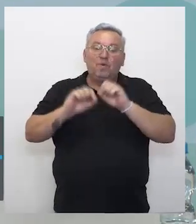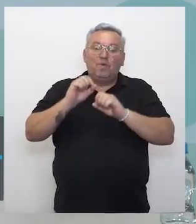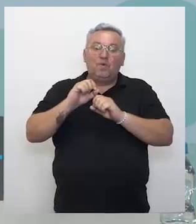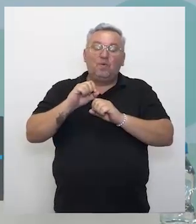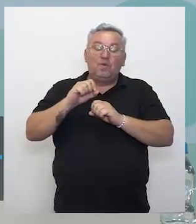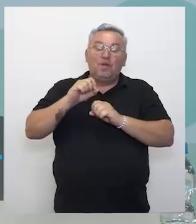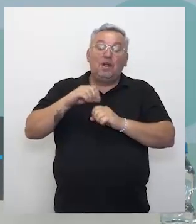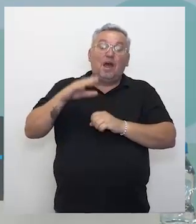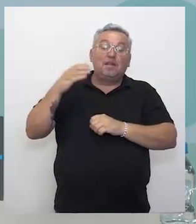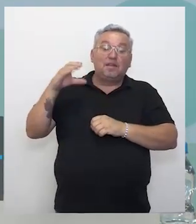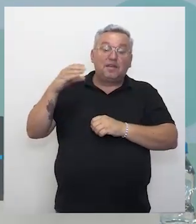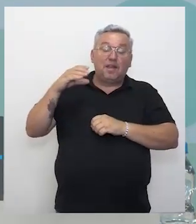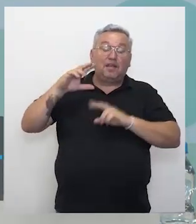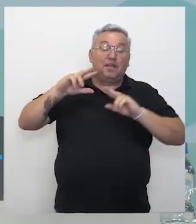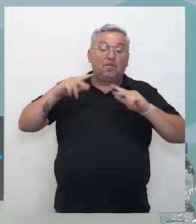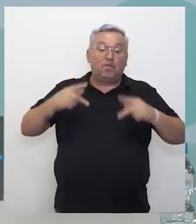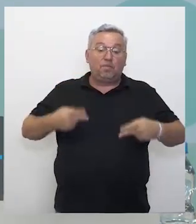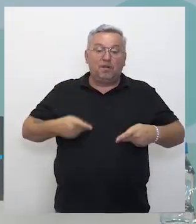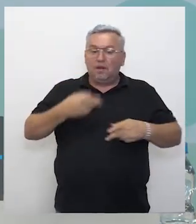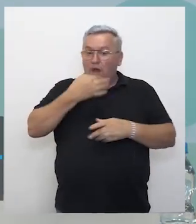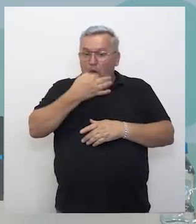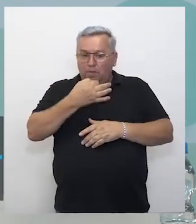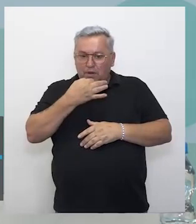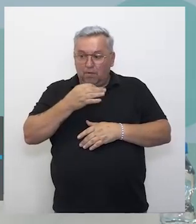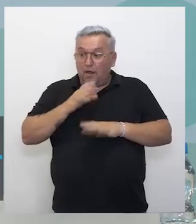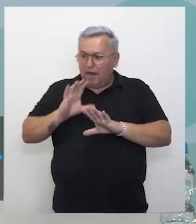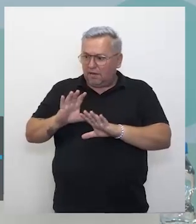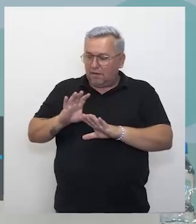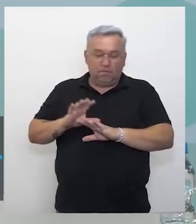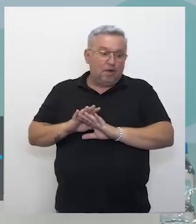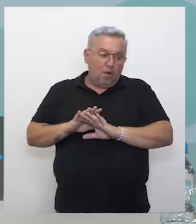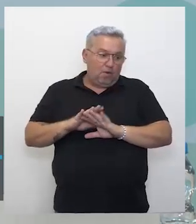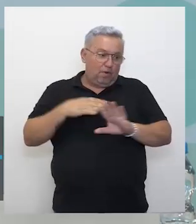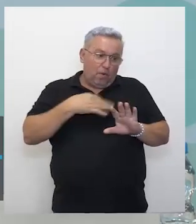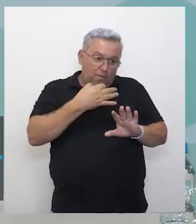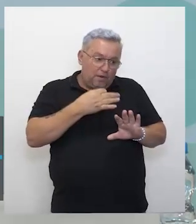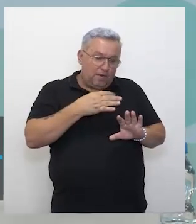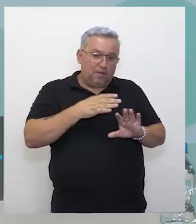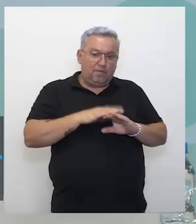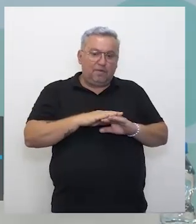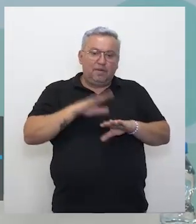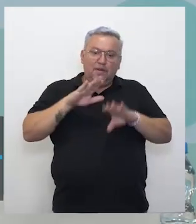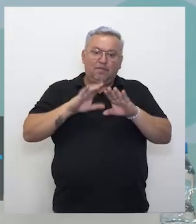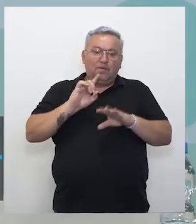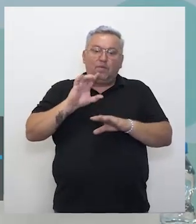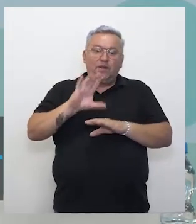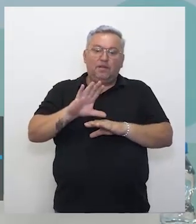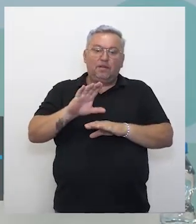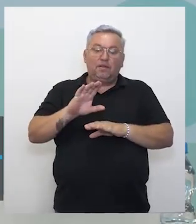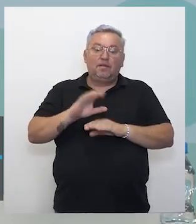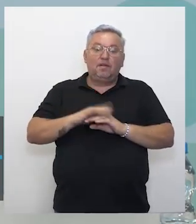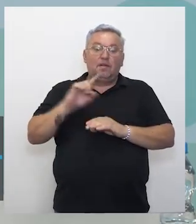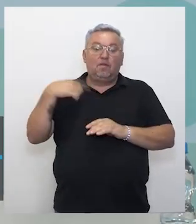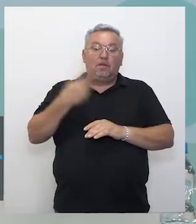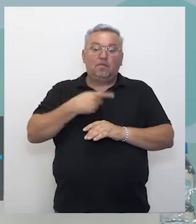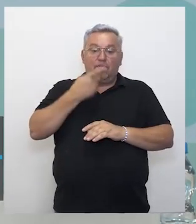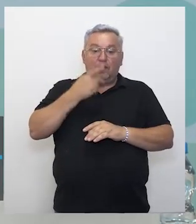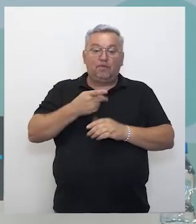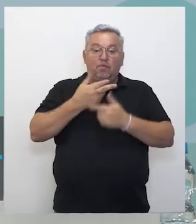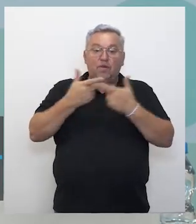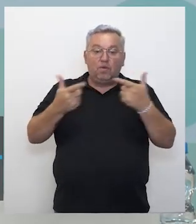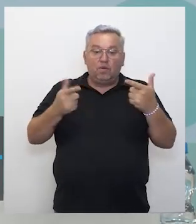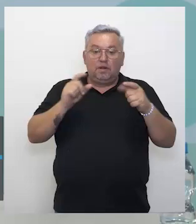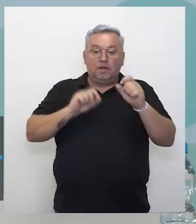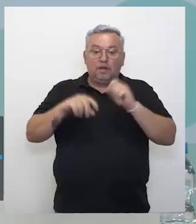humanas à opinião, né? A gente fala, não, gente, mas é desse jeito. Não, é a sua opinião. E muitas vezes não é desse jeito que funciona. Quando a gente está falando de algo